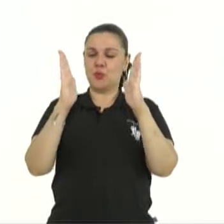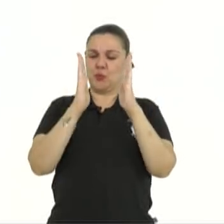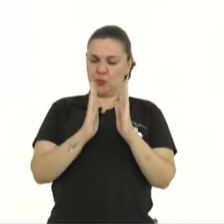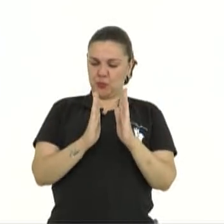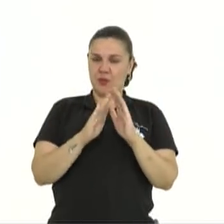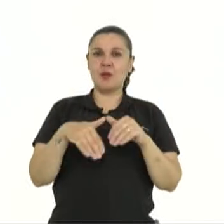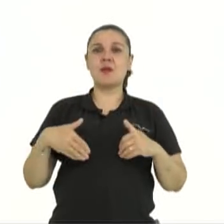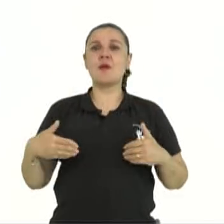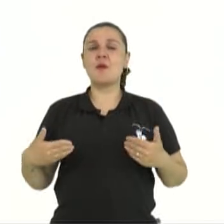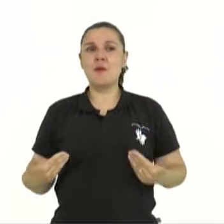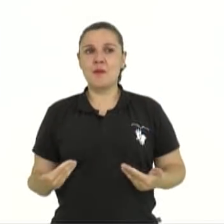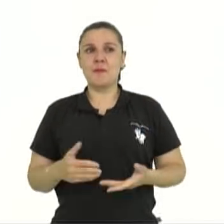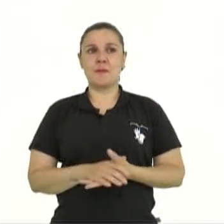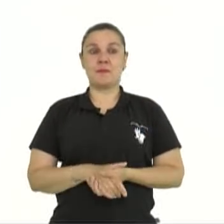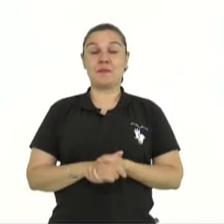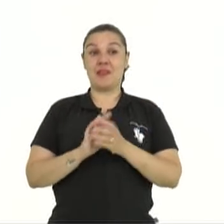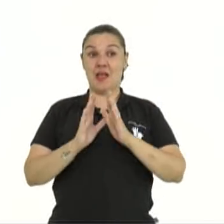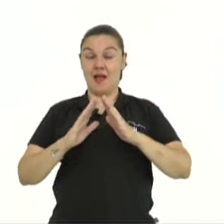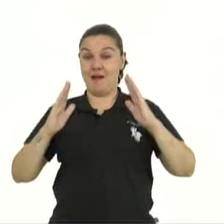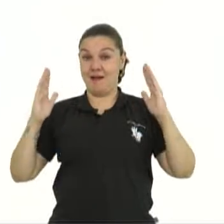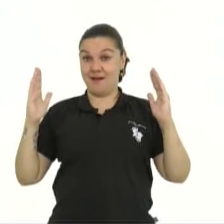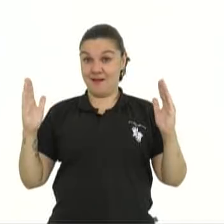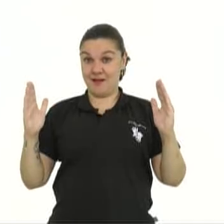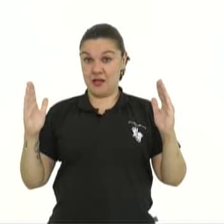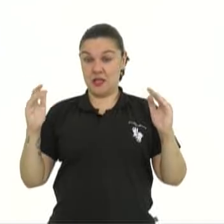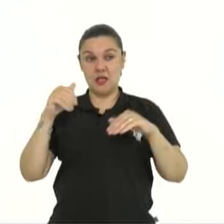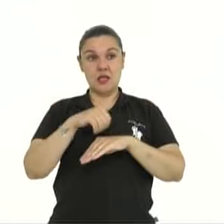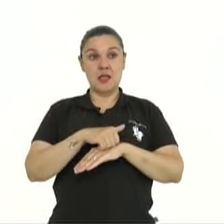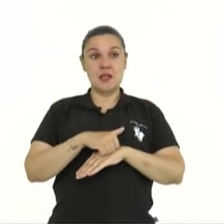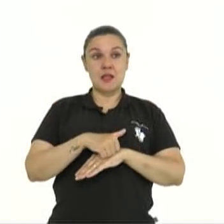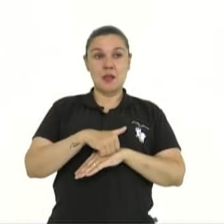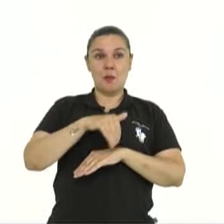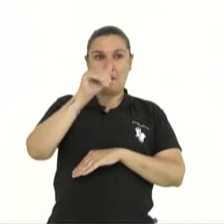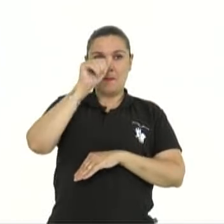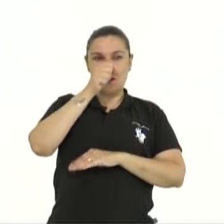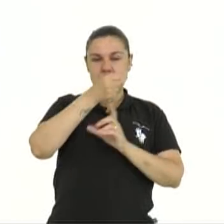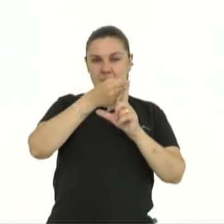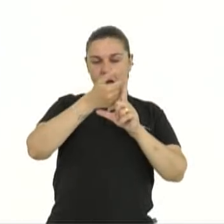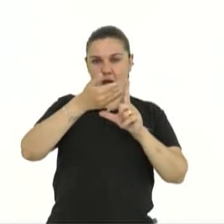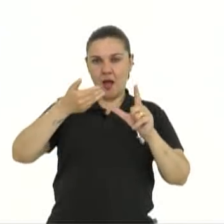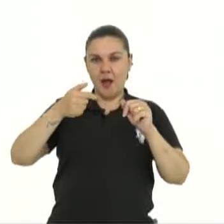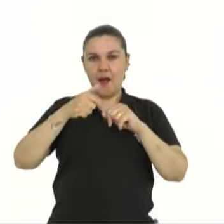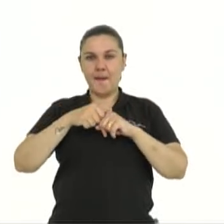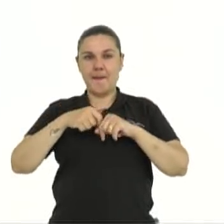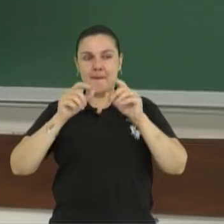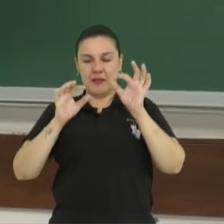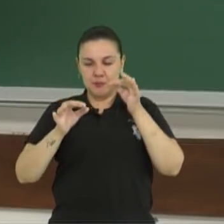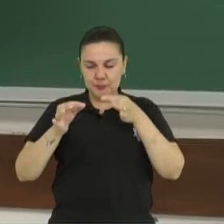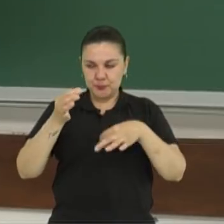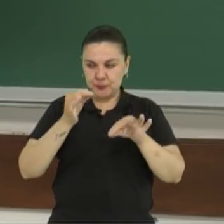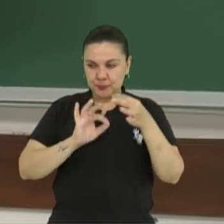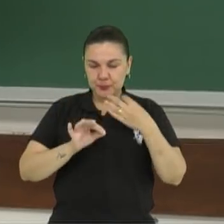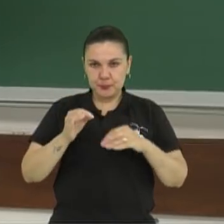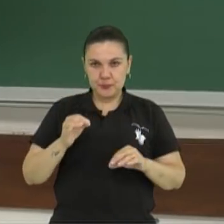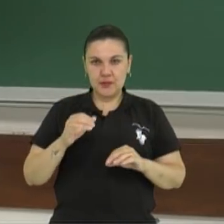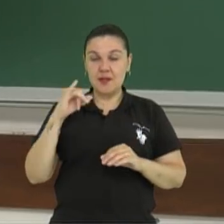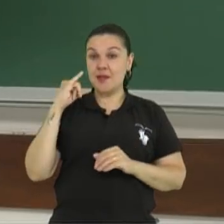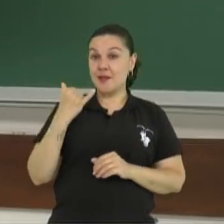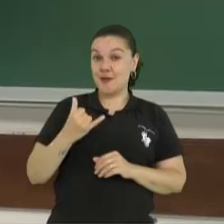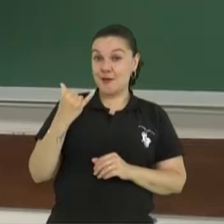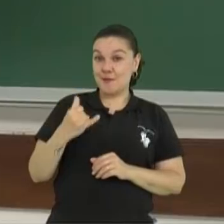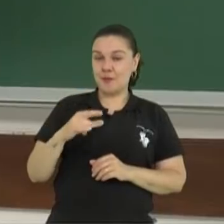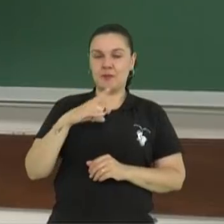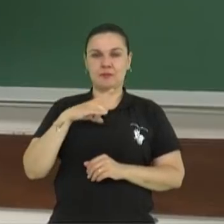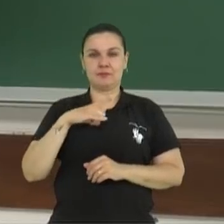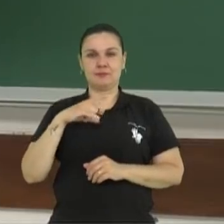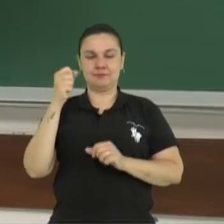pequena. Presta atenção. Grande, mais detalhes. Maiores vão ser os detalhes de informação que eu